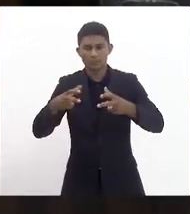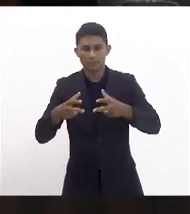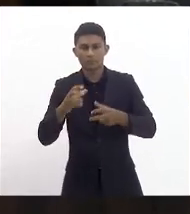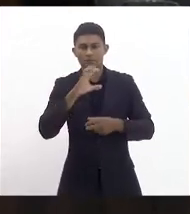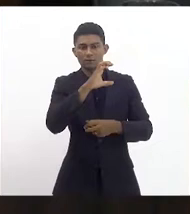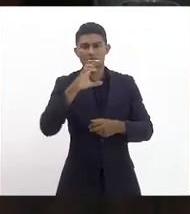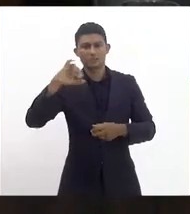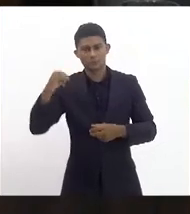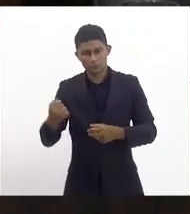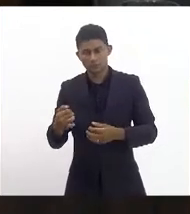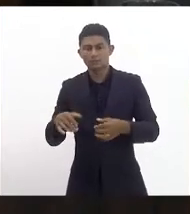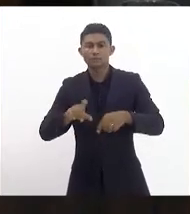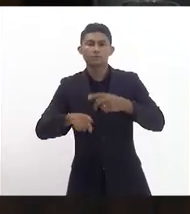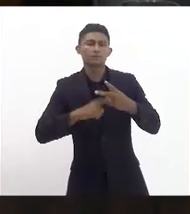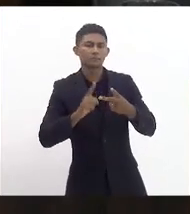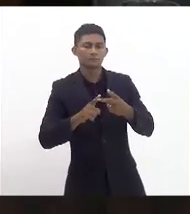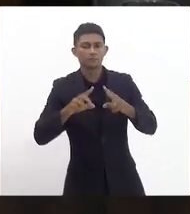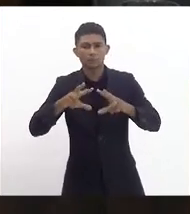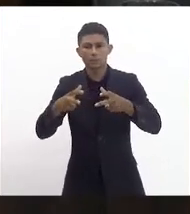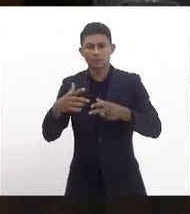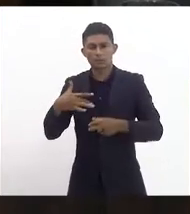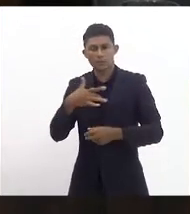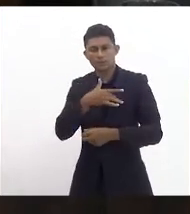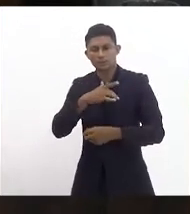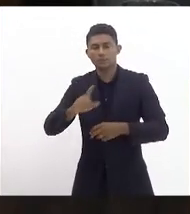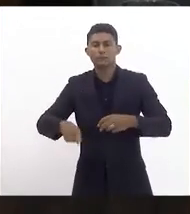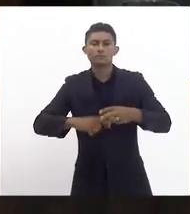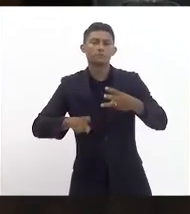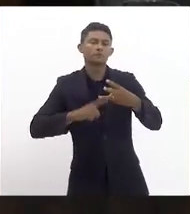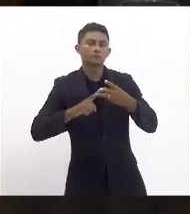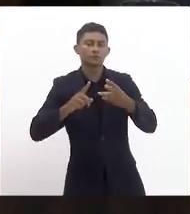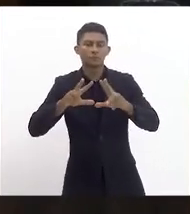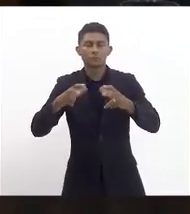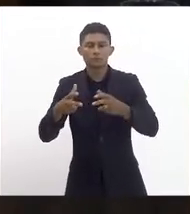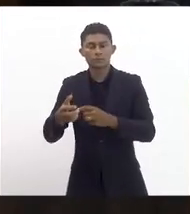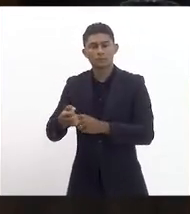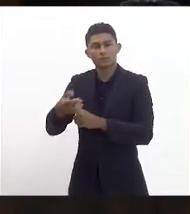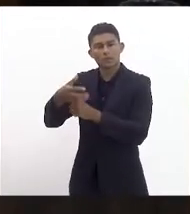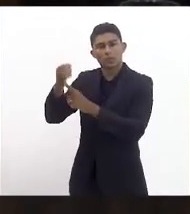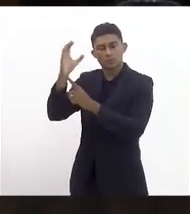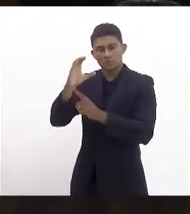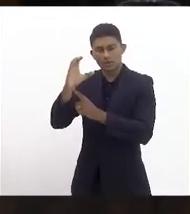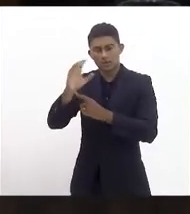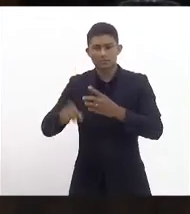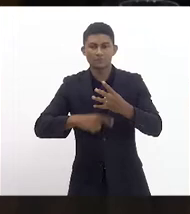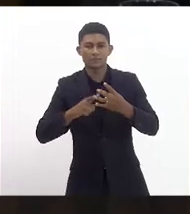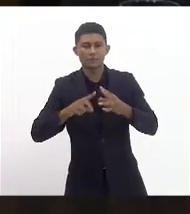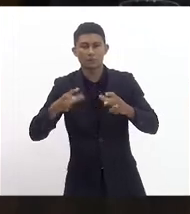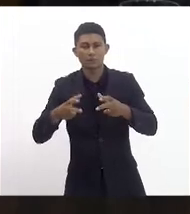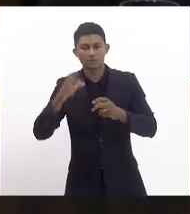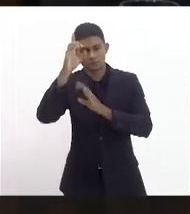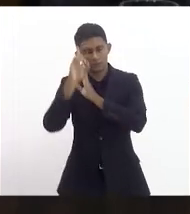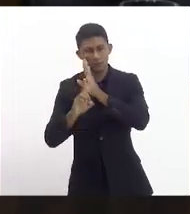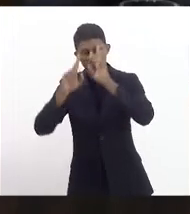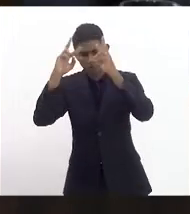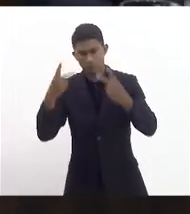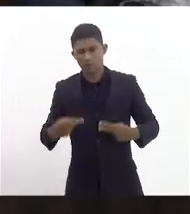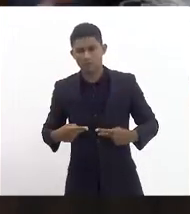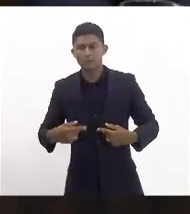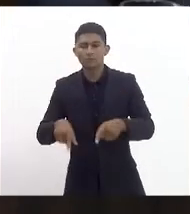Justiça, de Saúde, Ciência e Tecnologia, de Defesa dos Direitos Humanos, de Assuntos Municipais e